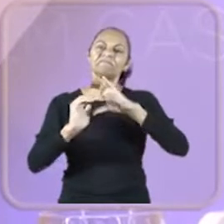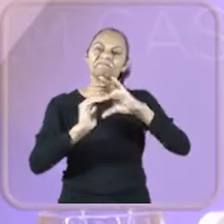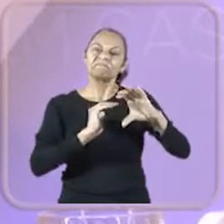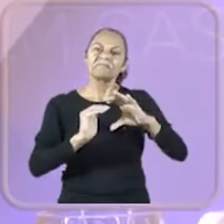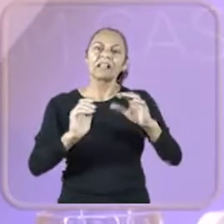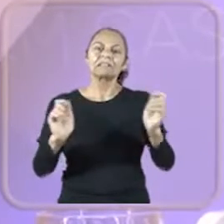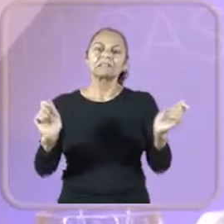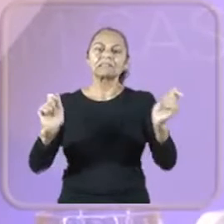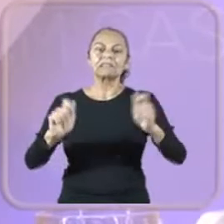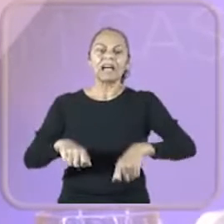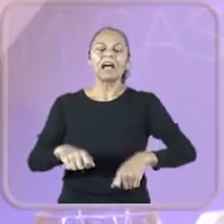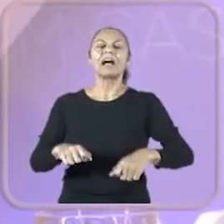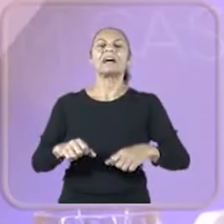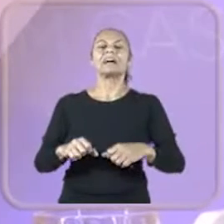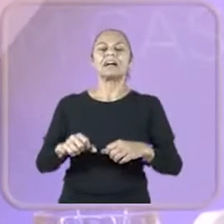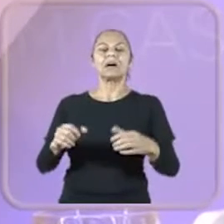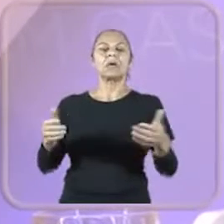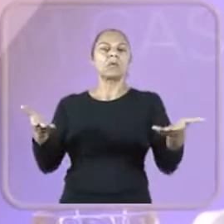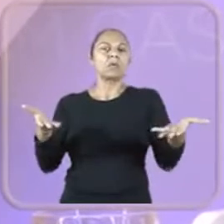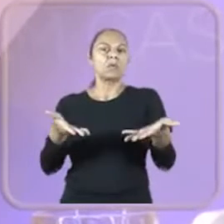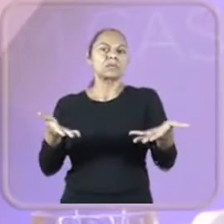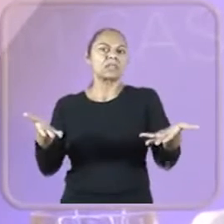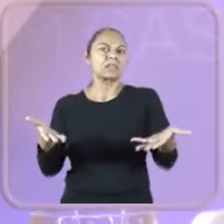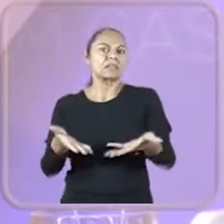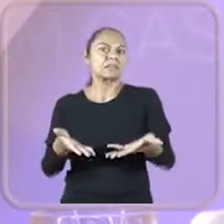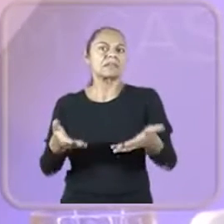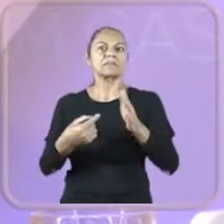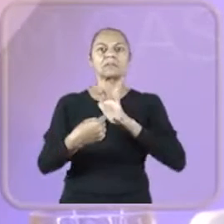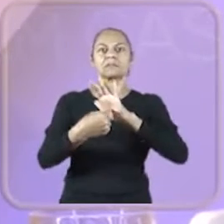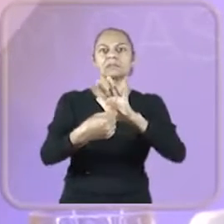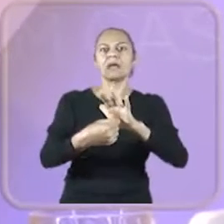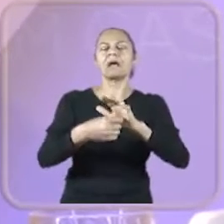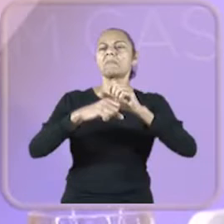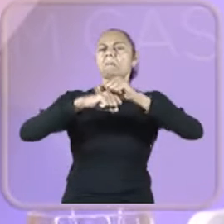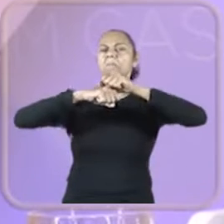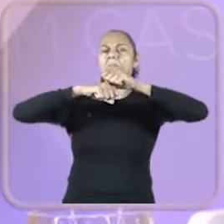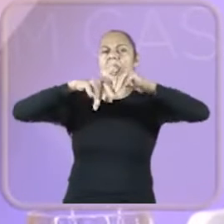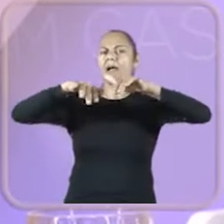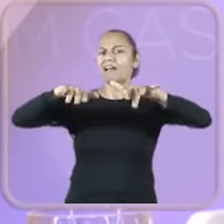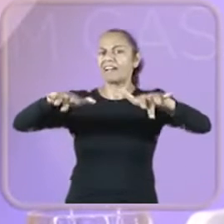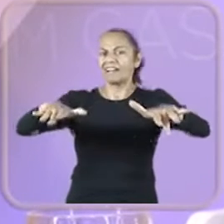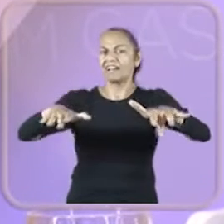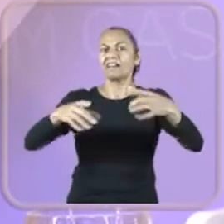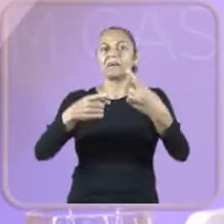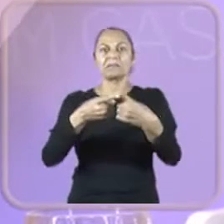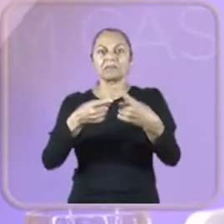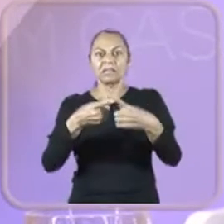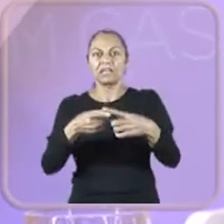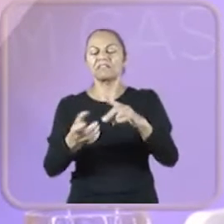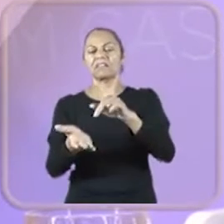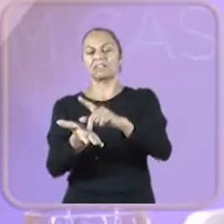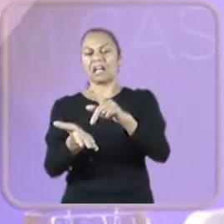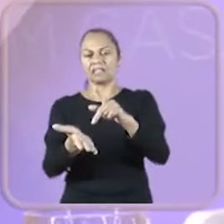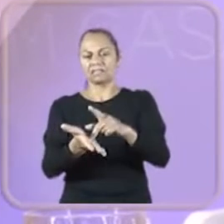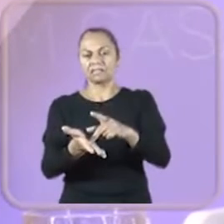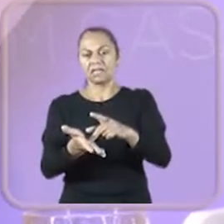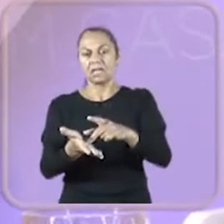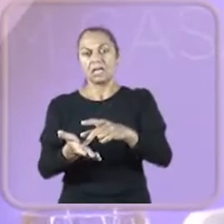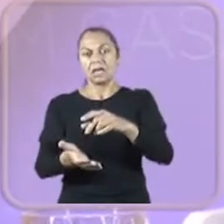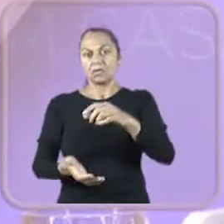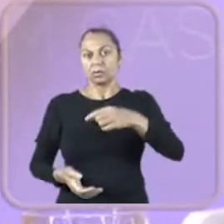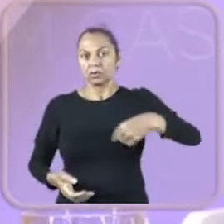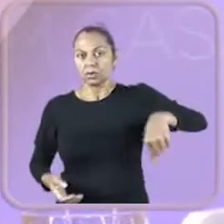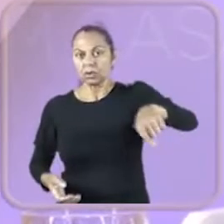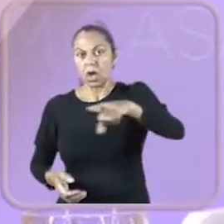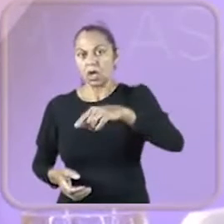também propagar, né, e replicar essa gravação, né, para outras redes, para outras pessoas, porque, de fato,